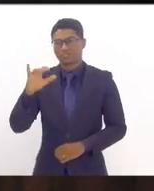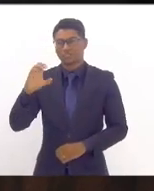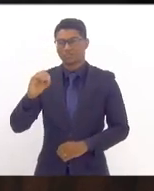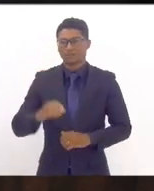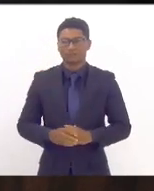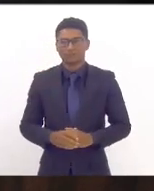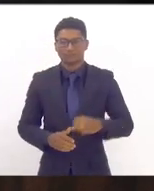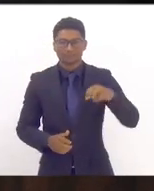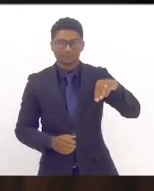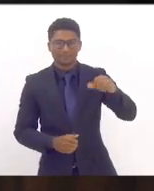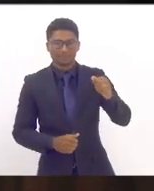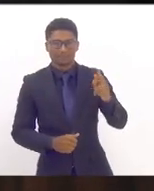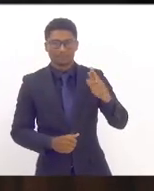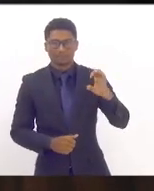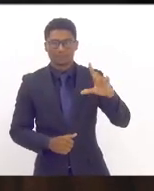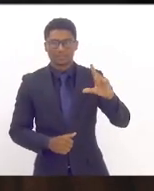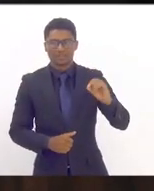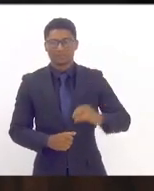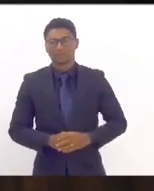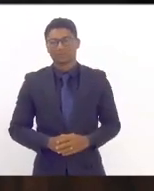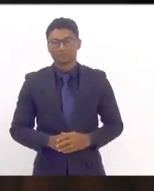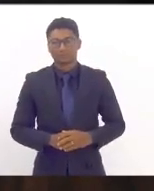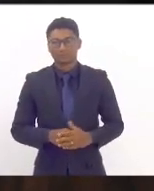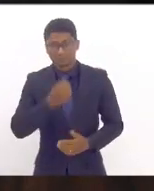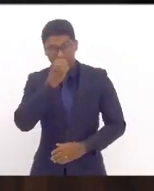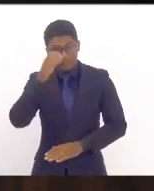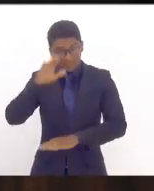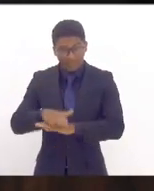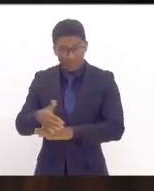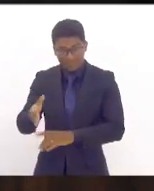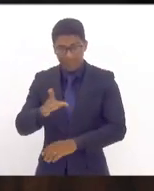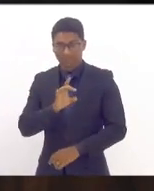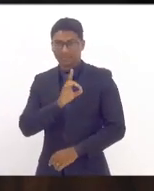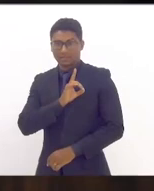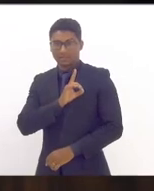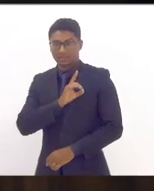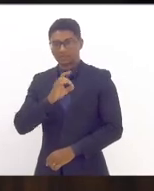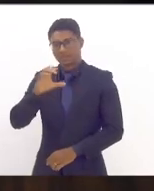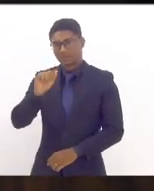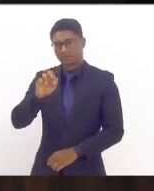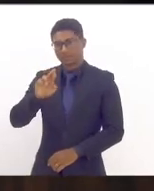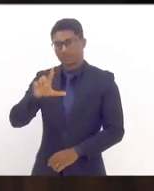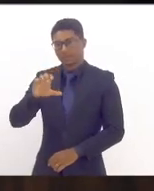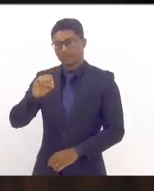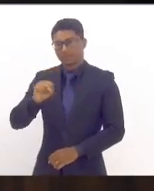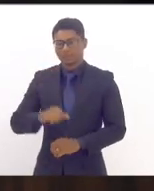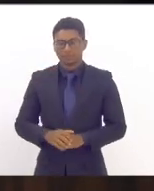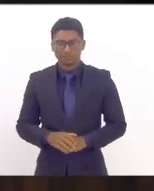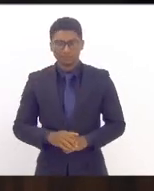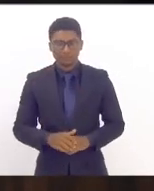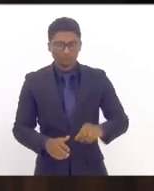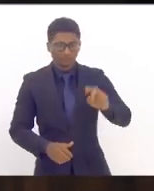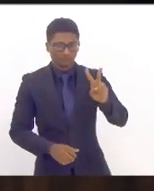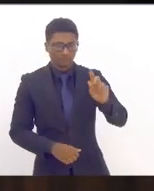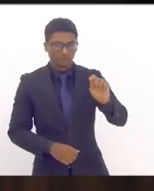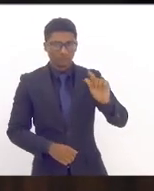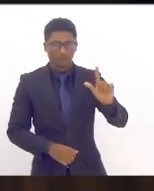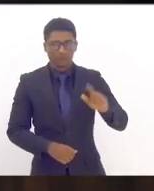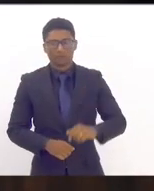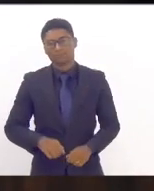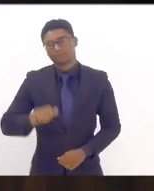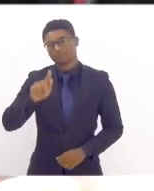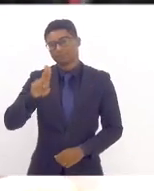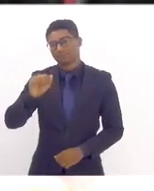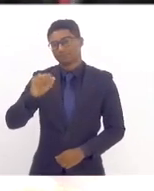Marcelo Dino Boa tarde Deputado delegado Carlos Augusto Valdo Ceasa Gustavo